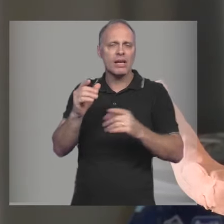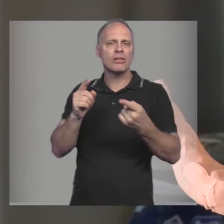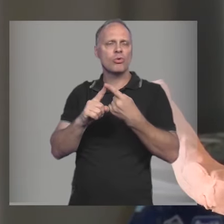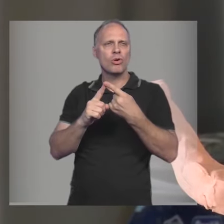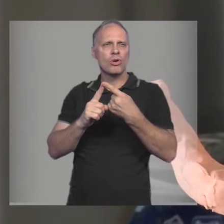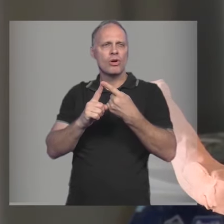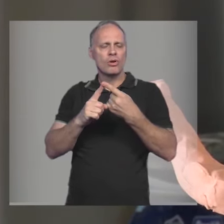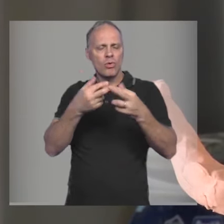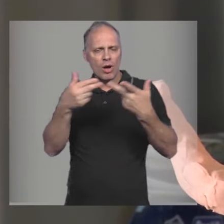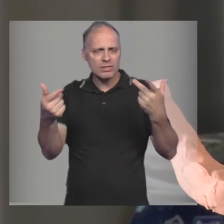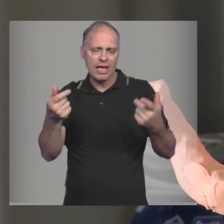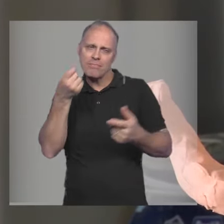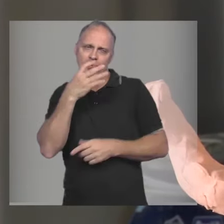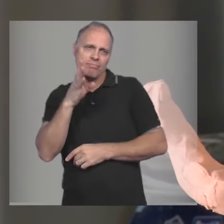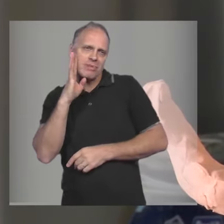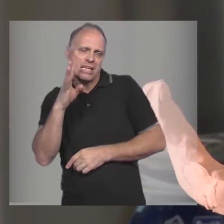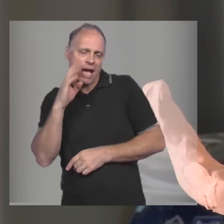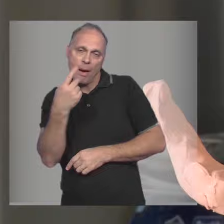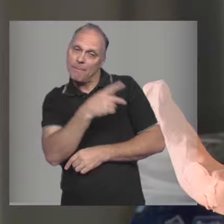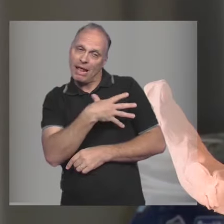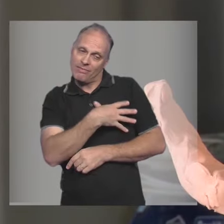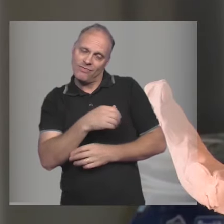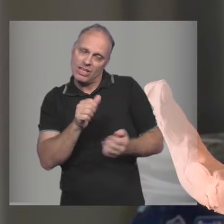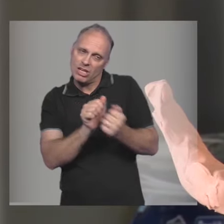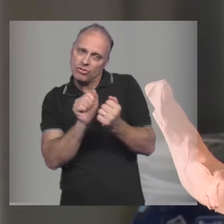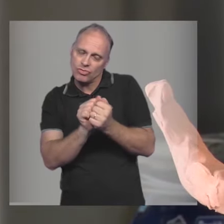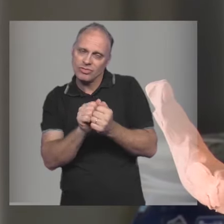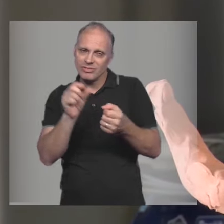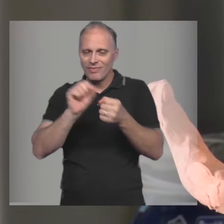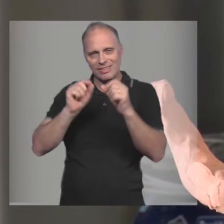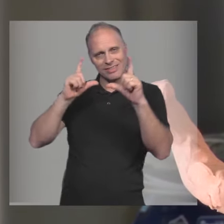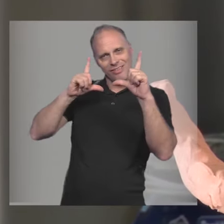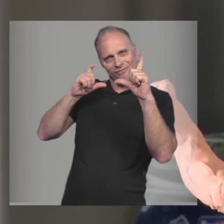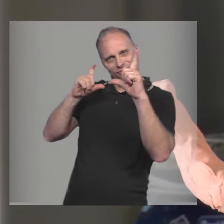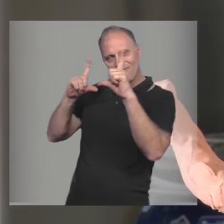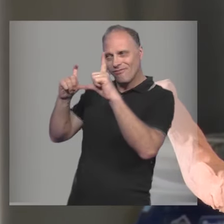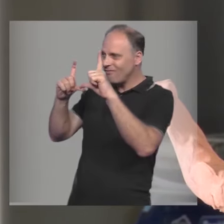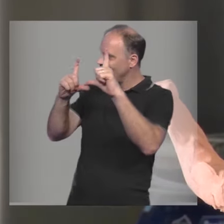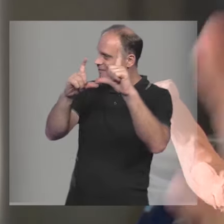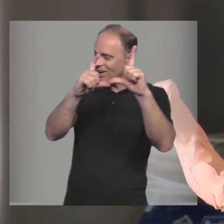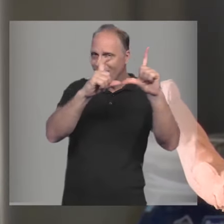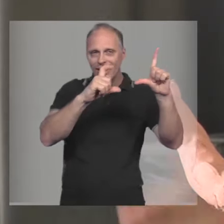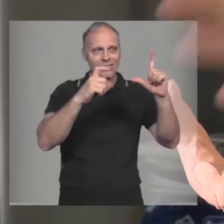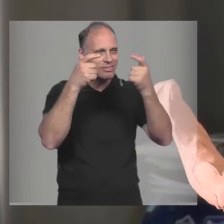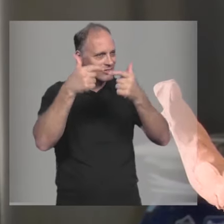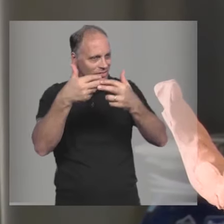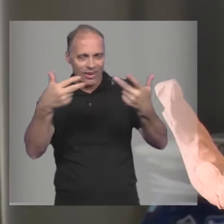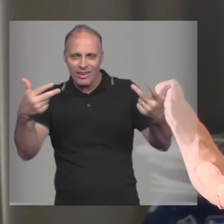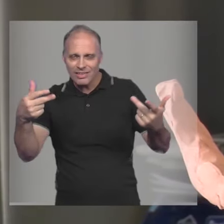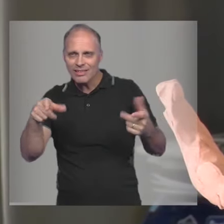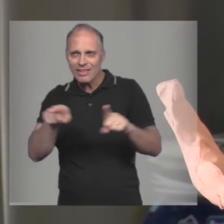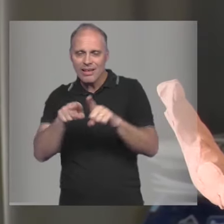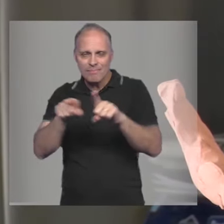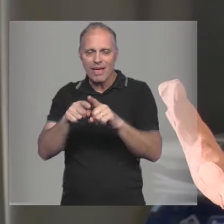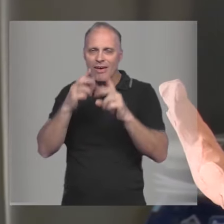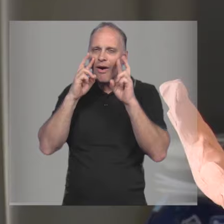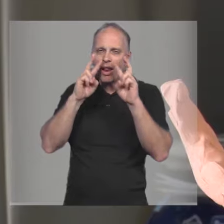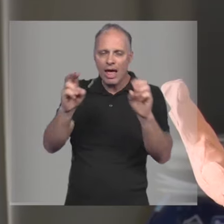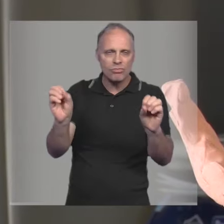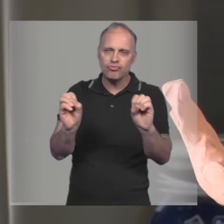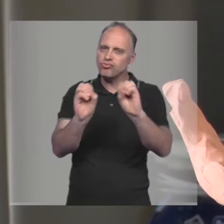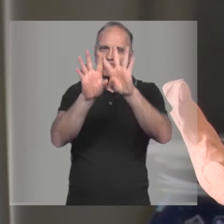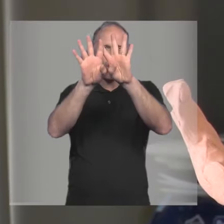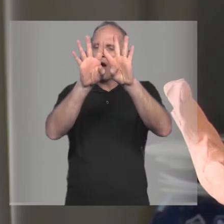cobriu e aí era legal, sabe, pra ela estar lá tirando foto do lado de logos tipo MTV, tipo Pixel